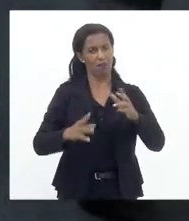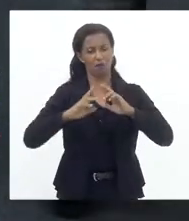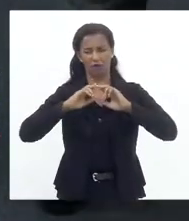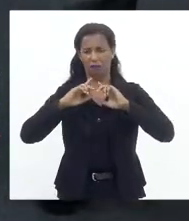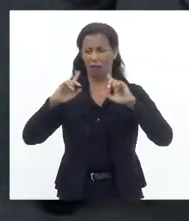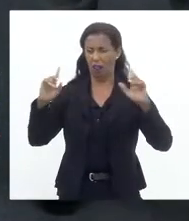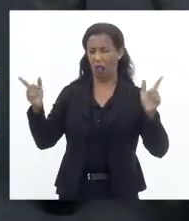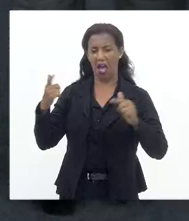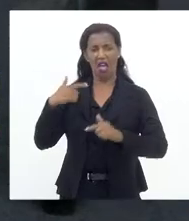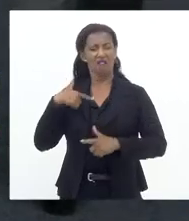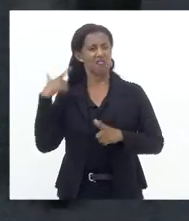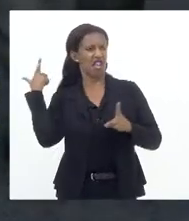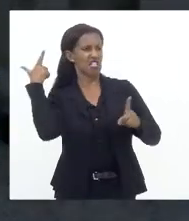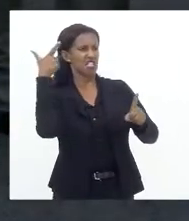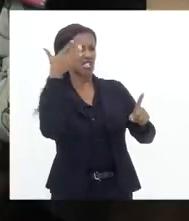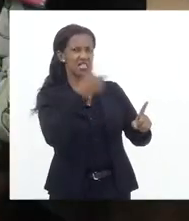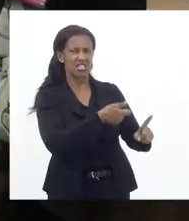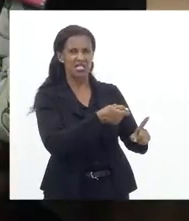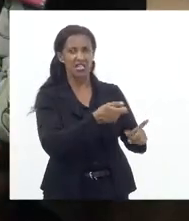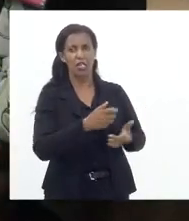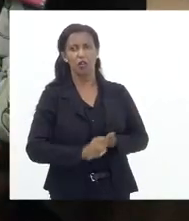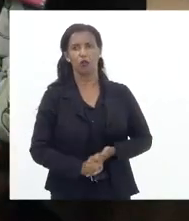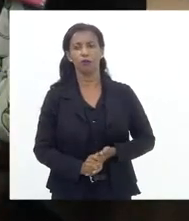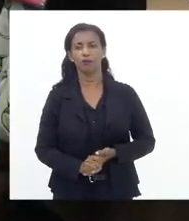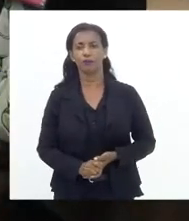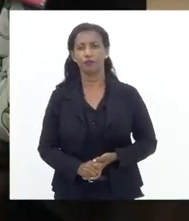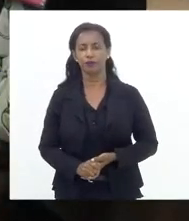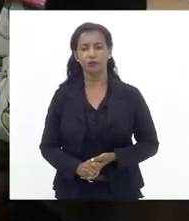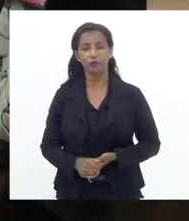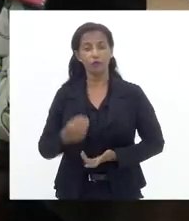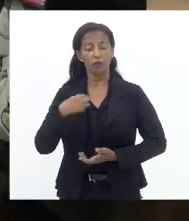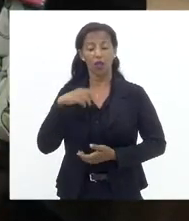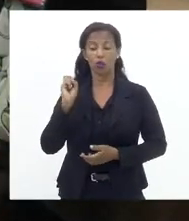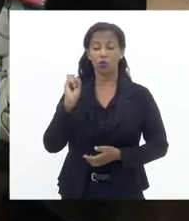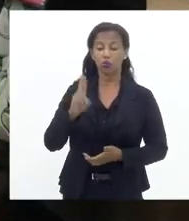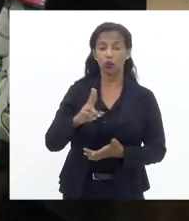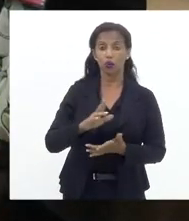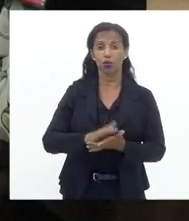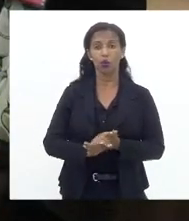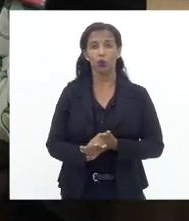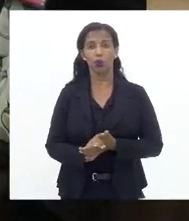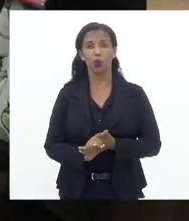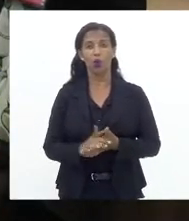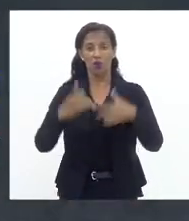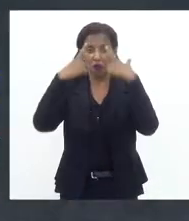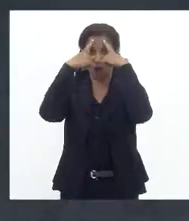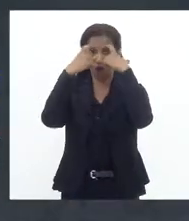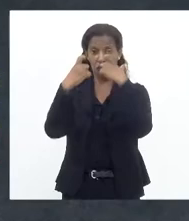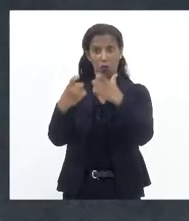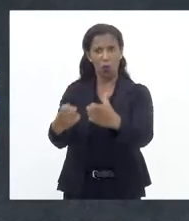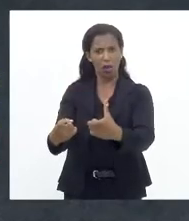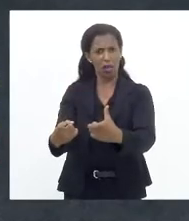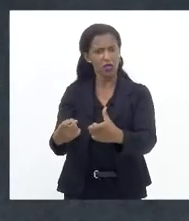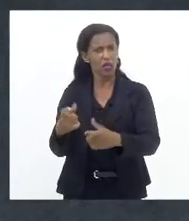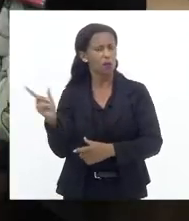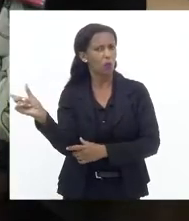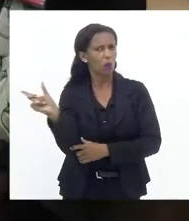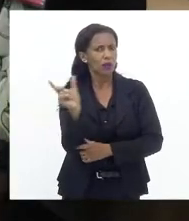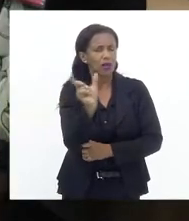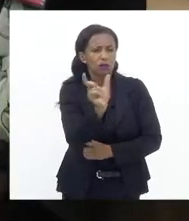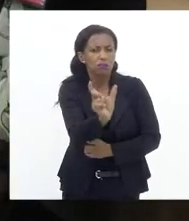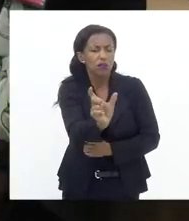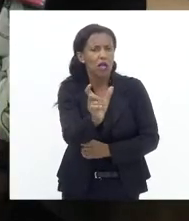narrativa de que eu sou um assassino de reputação que eu sou prático violência criar um termo